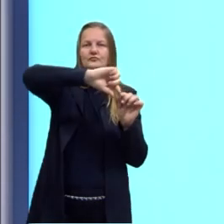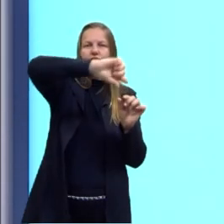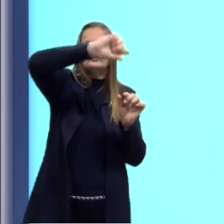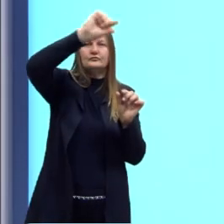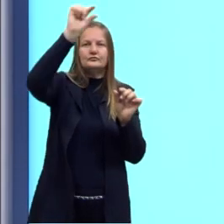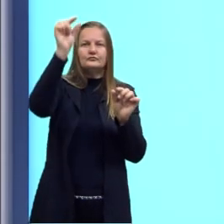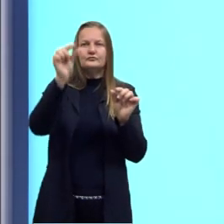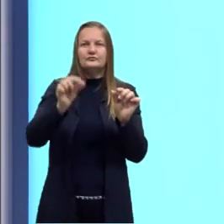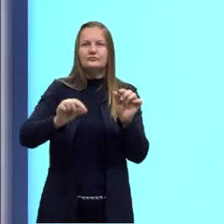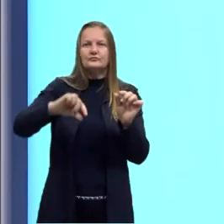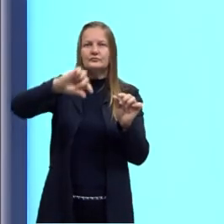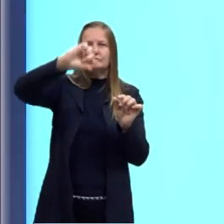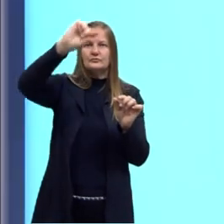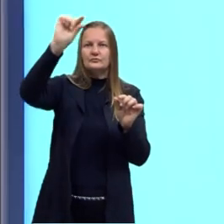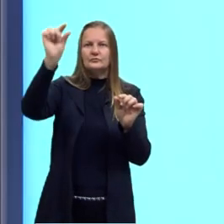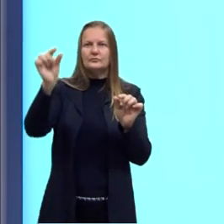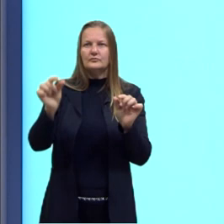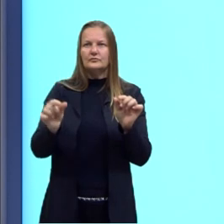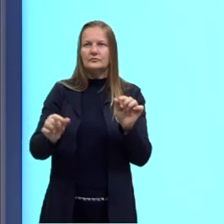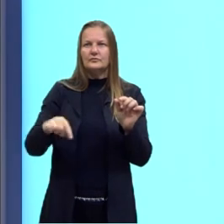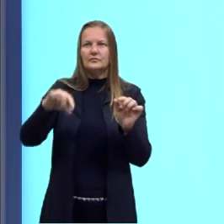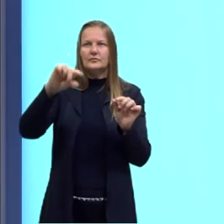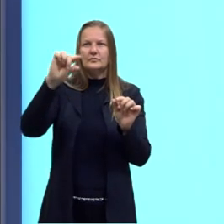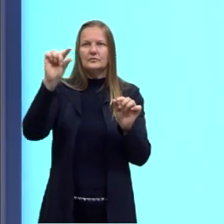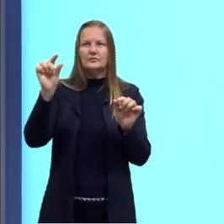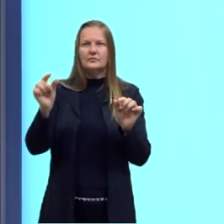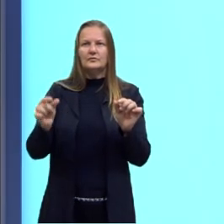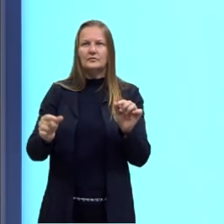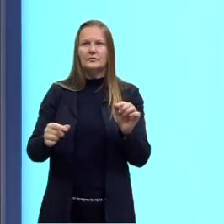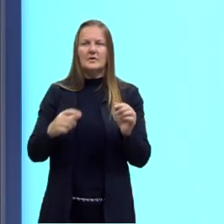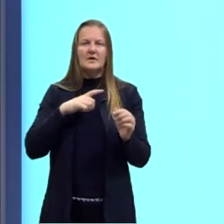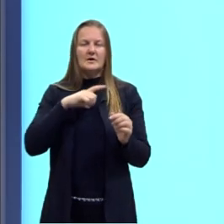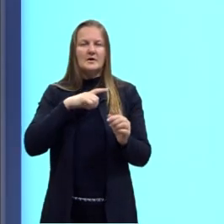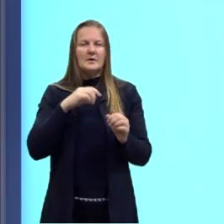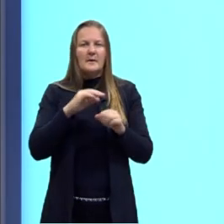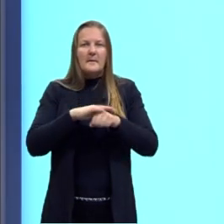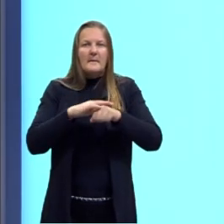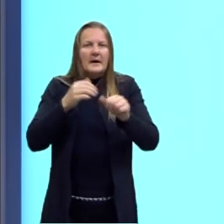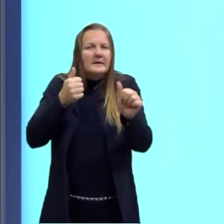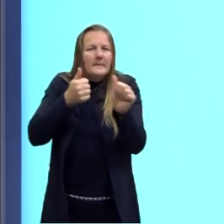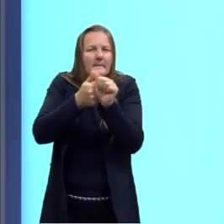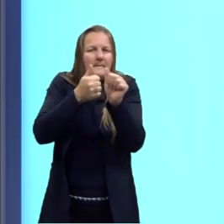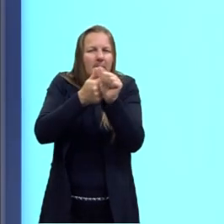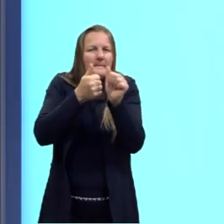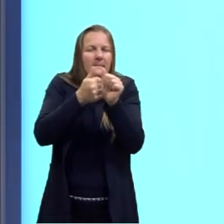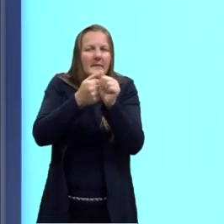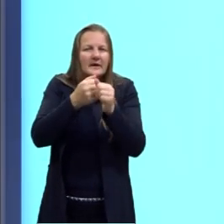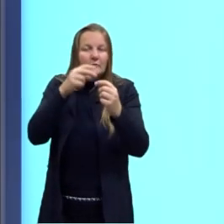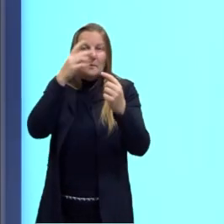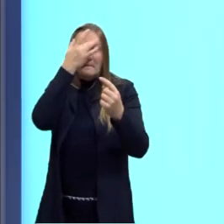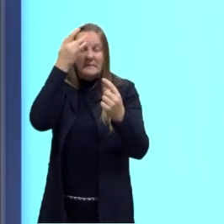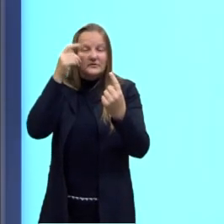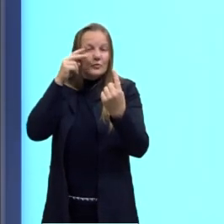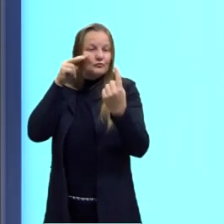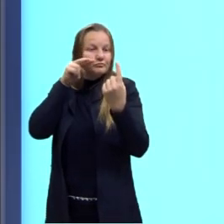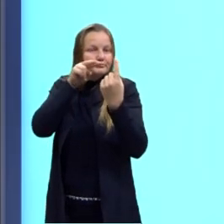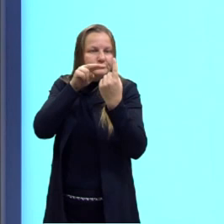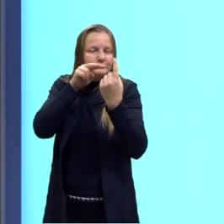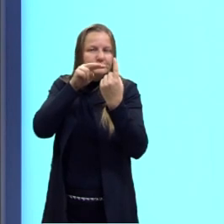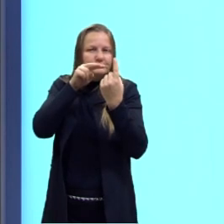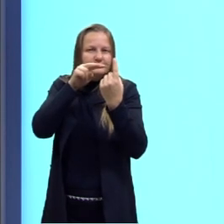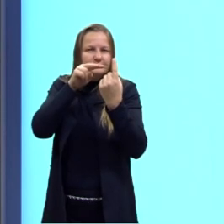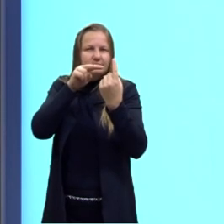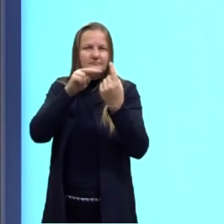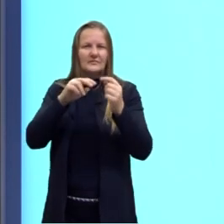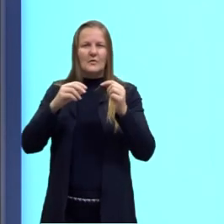nós percebemos que os arcos estão maiores quando mais próximos do espectador criando